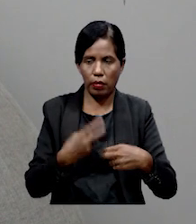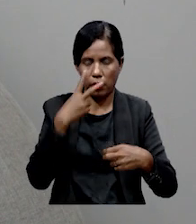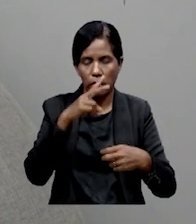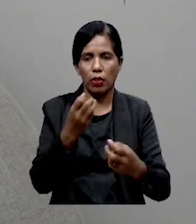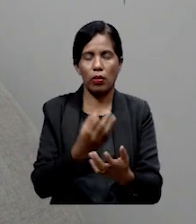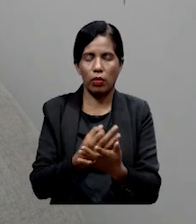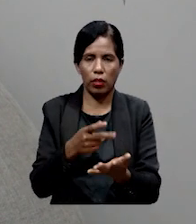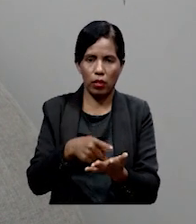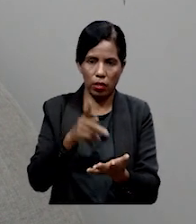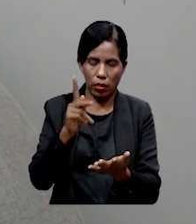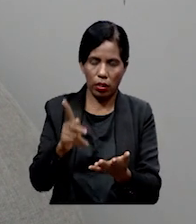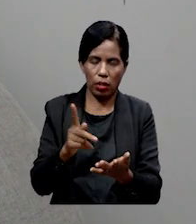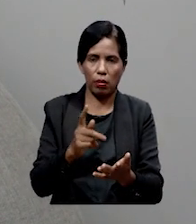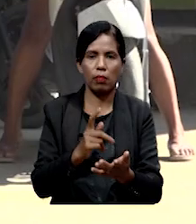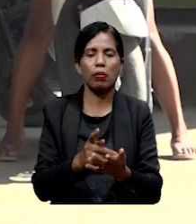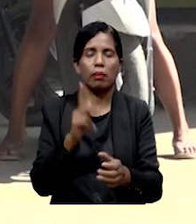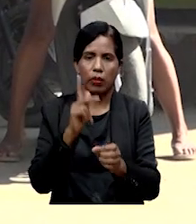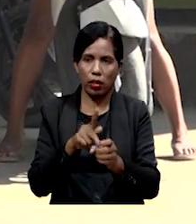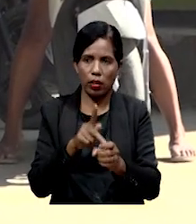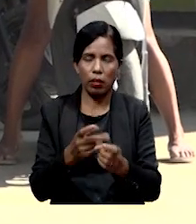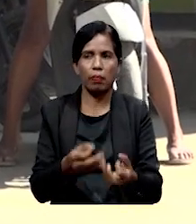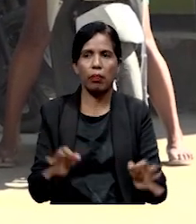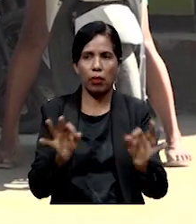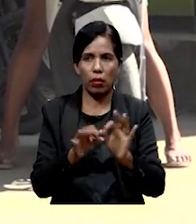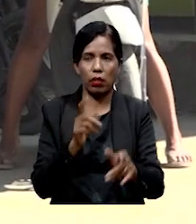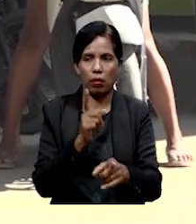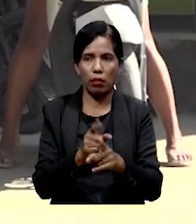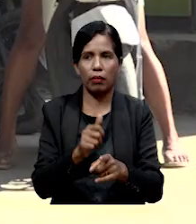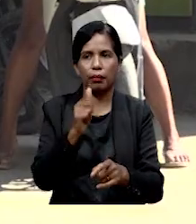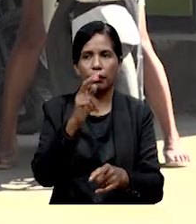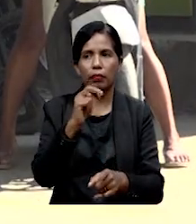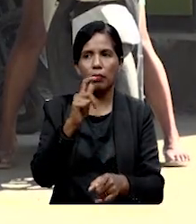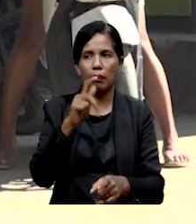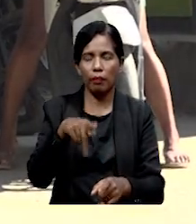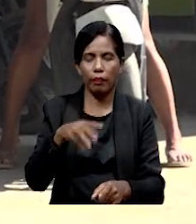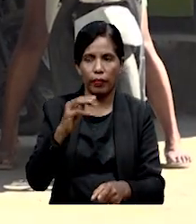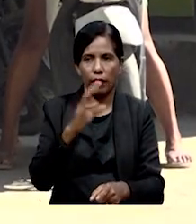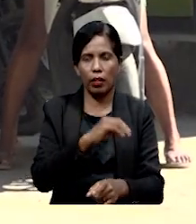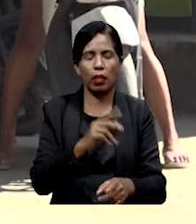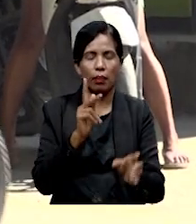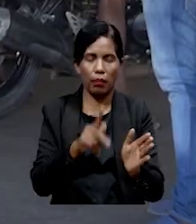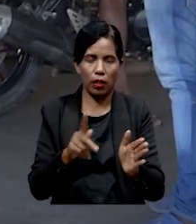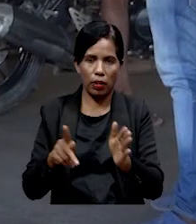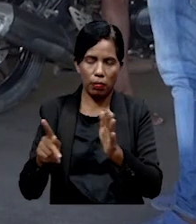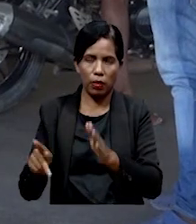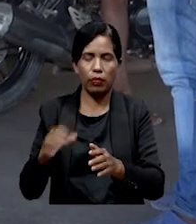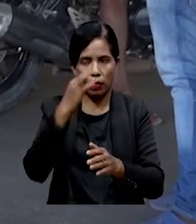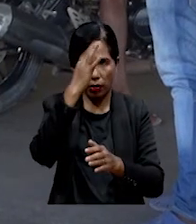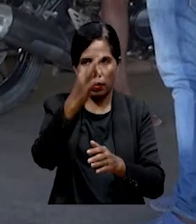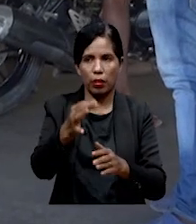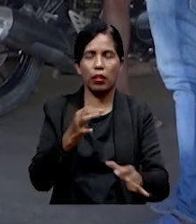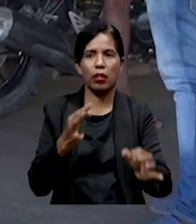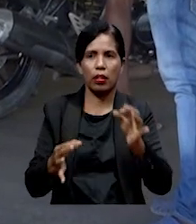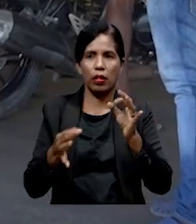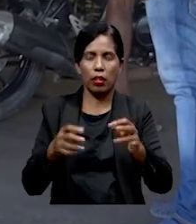subsídio, importante de Ptebis. A ANPM mostra ia ona plano para o futuro, atuar o estudo comparativo, caric e